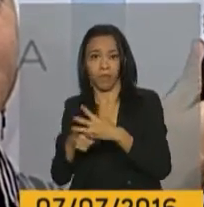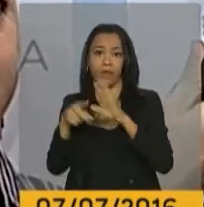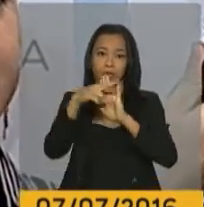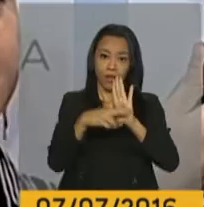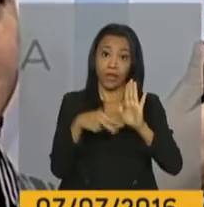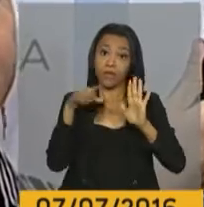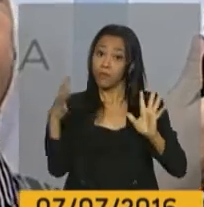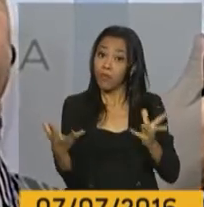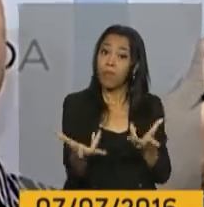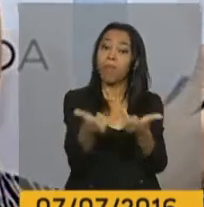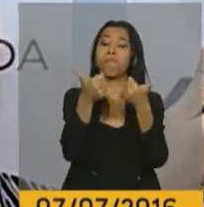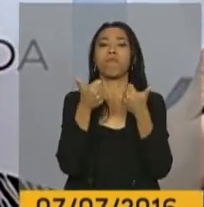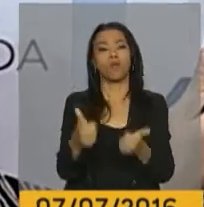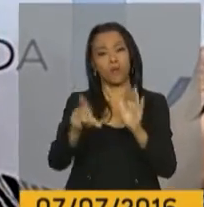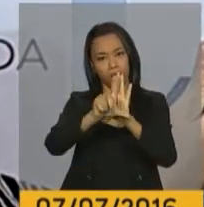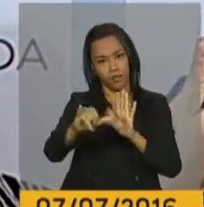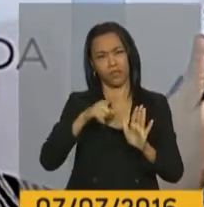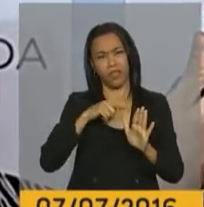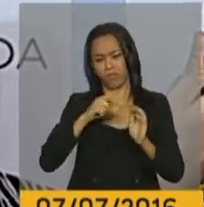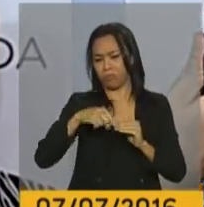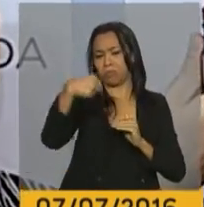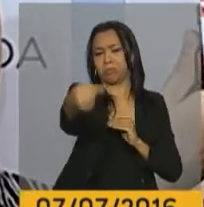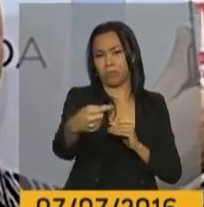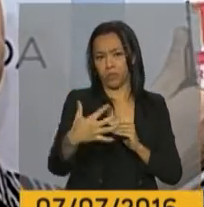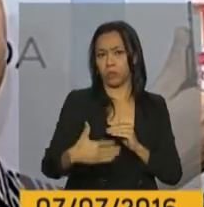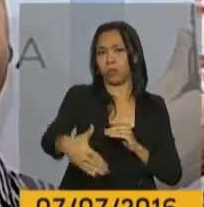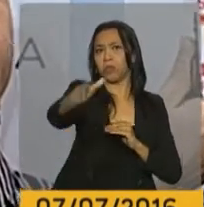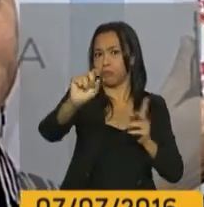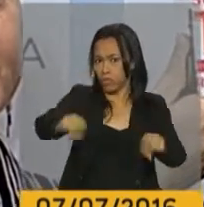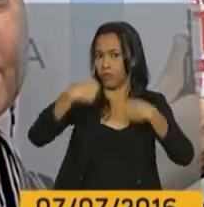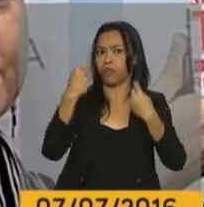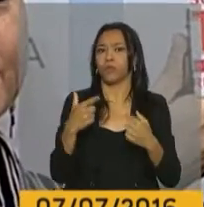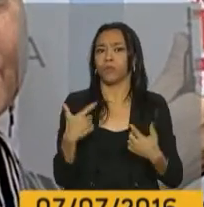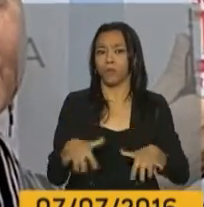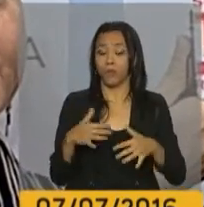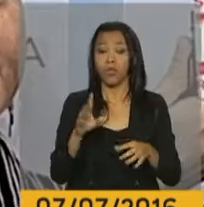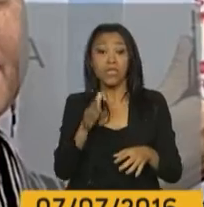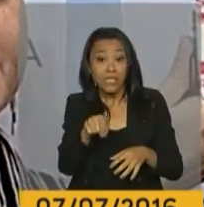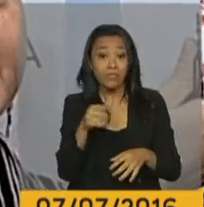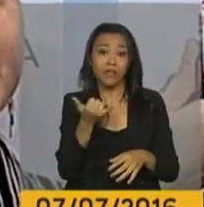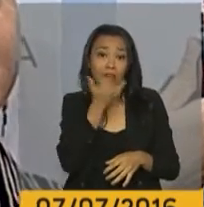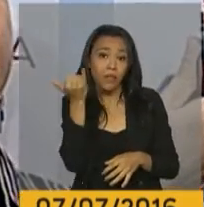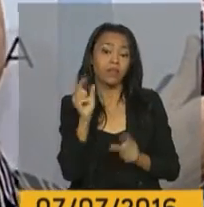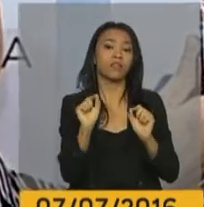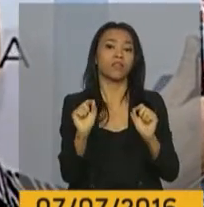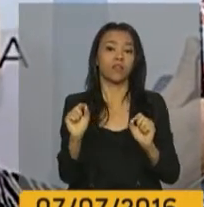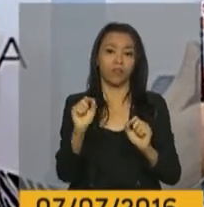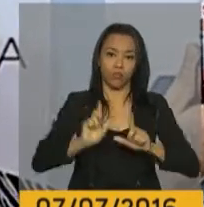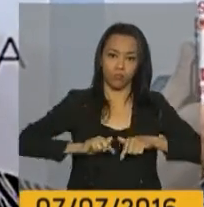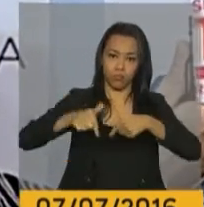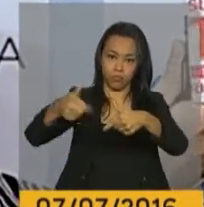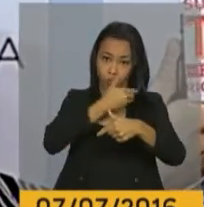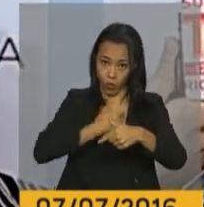aprimorado nós temos um grande desafio e este desafio ele dependerá da iniciativa do governo